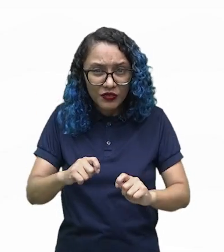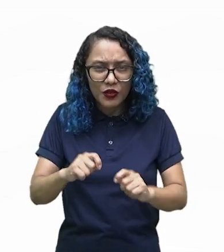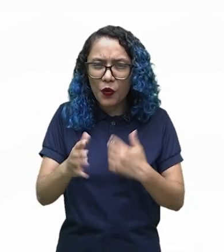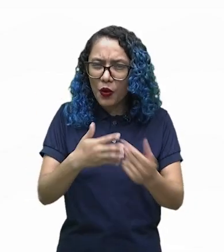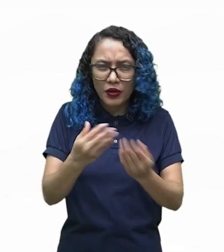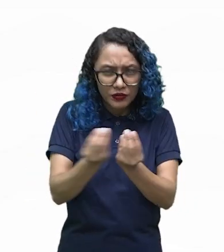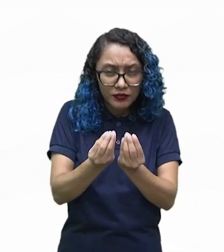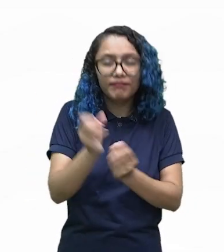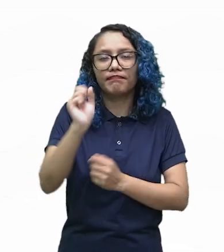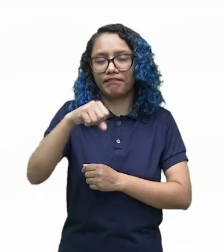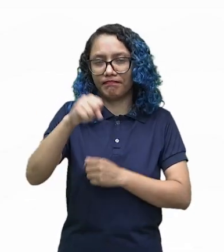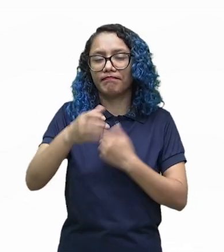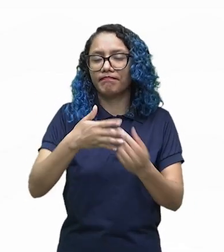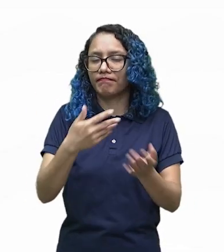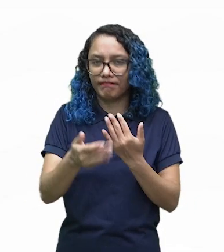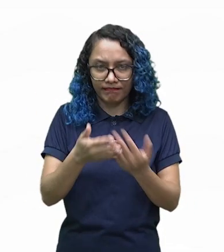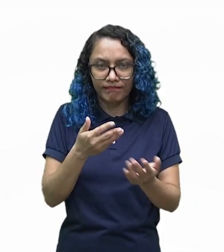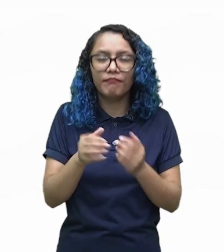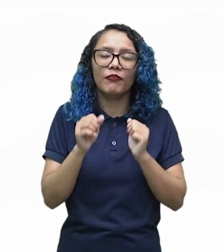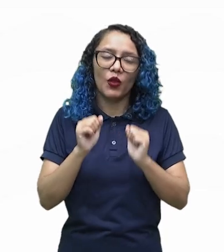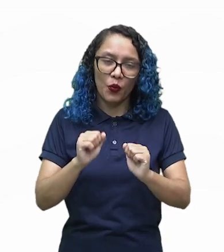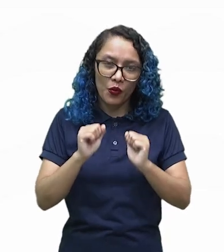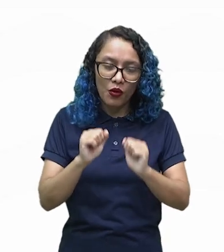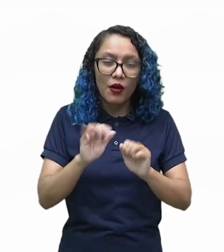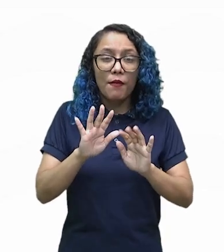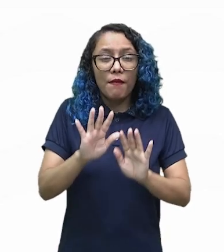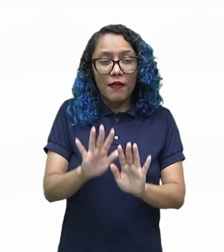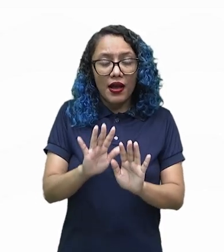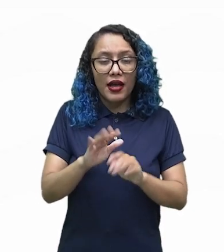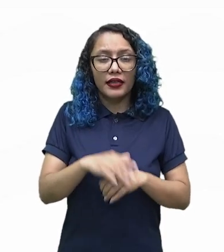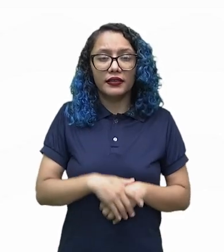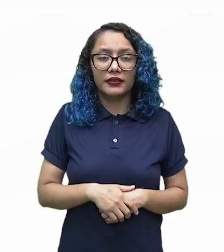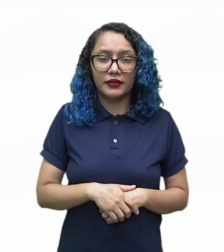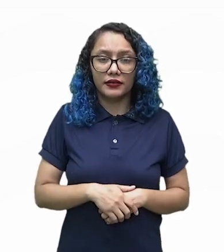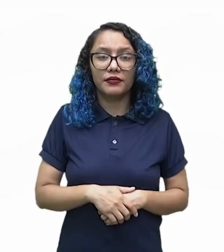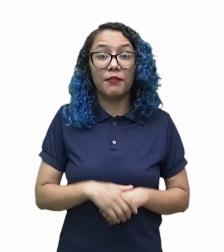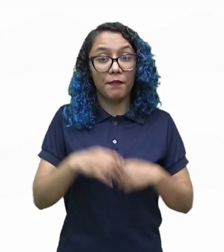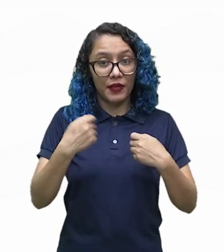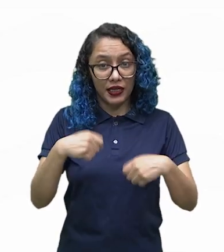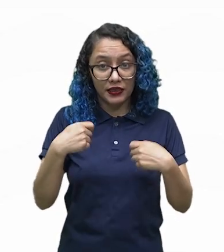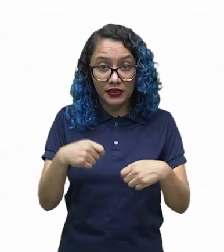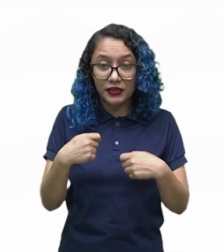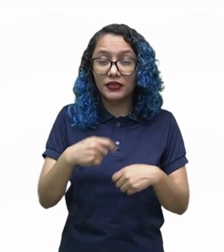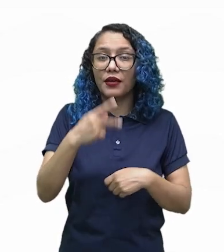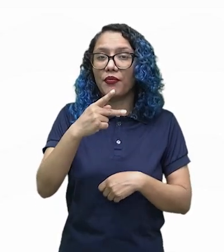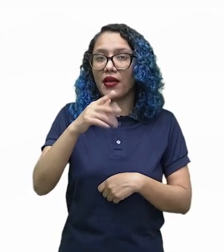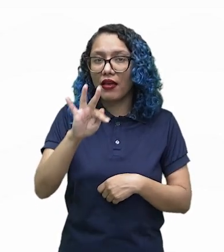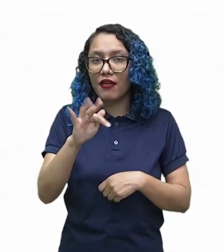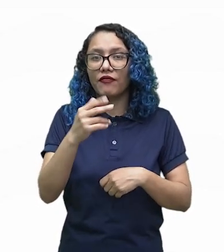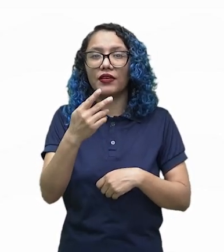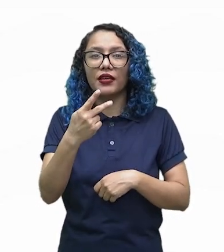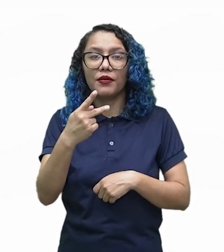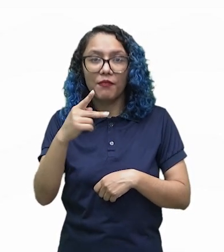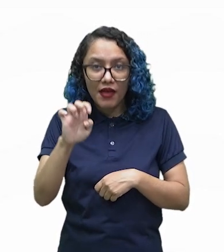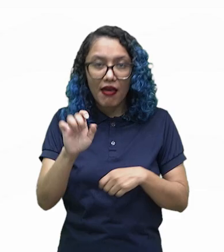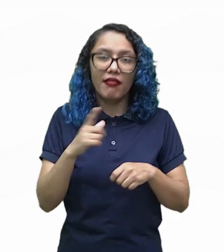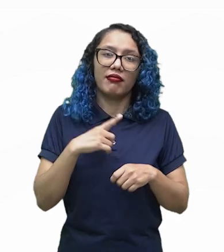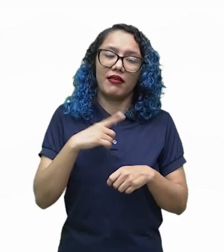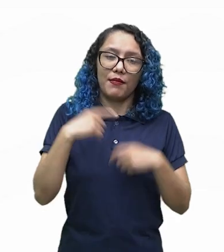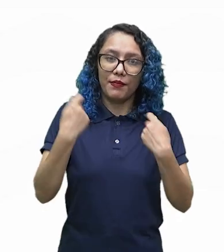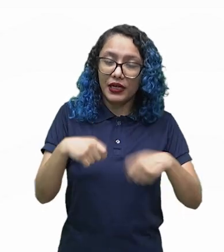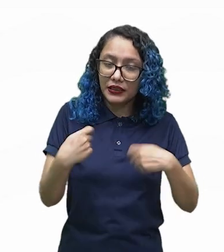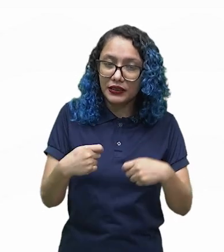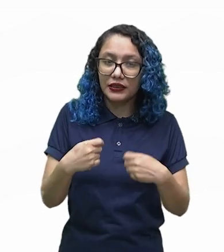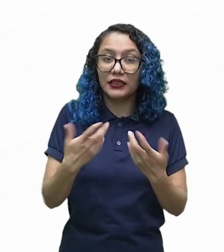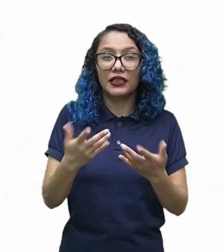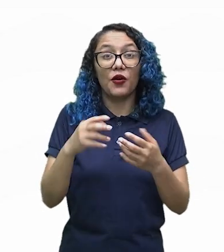Sim, qualquer uma, desde que seja alcançados os seus pontos de fusão e ebulição. Então, a gente está falando